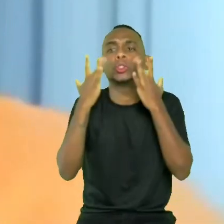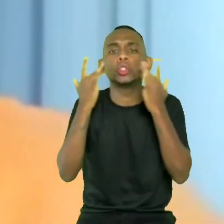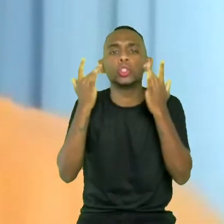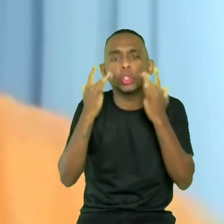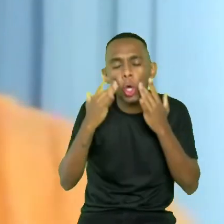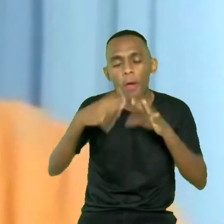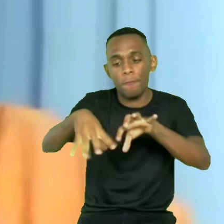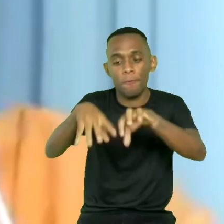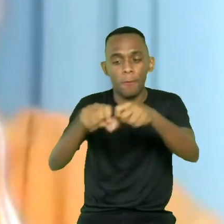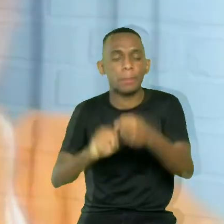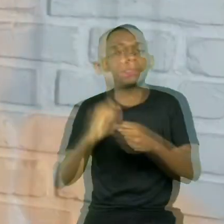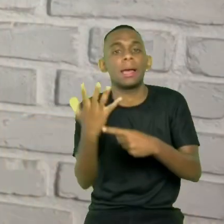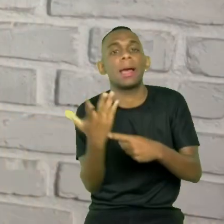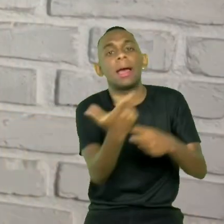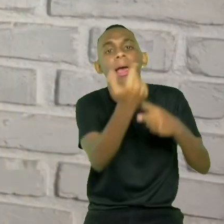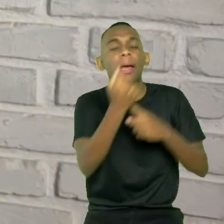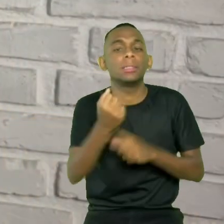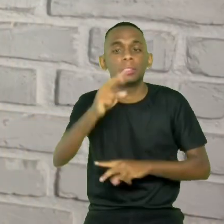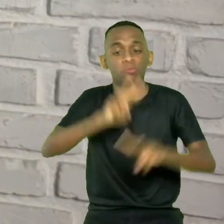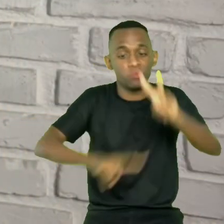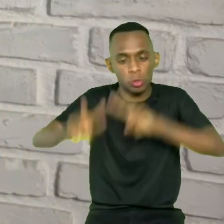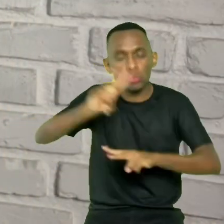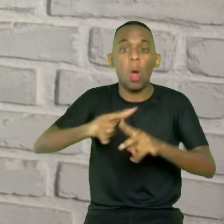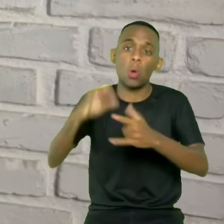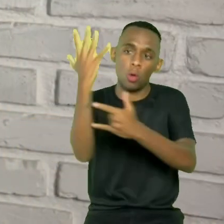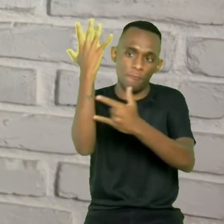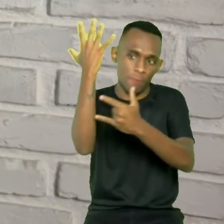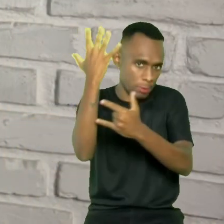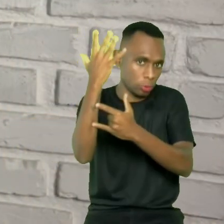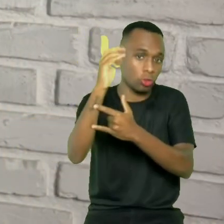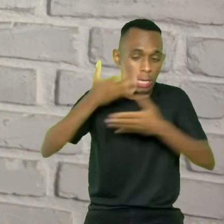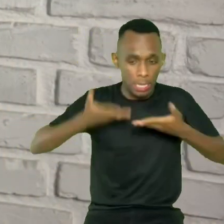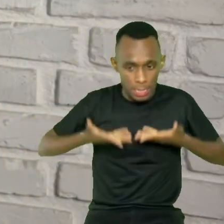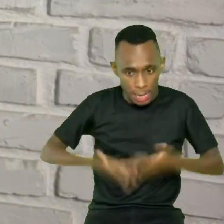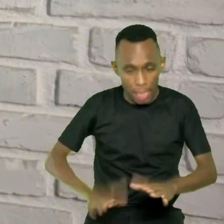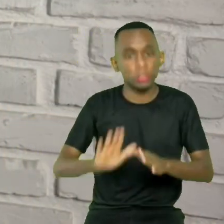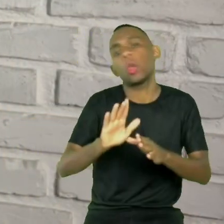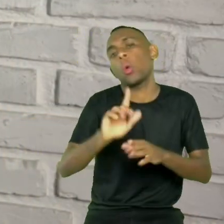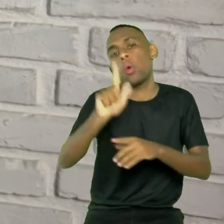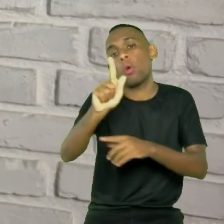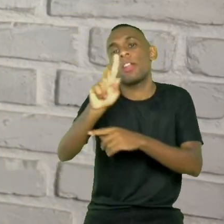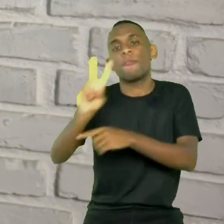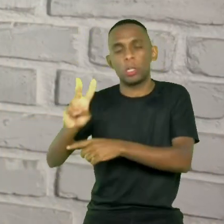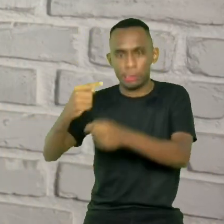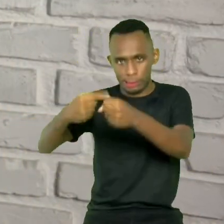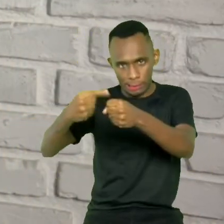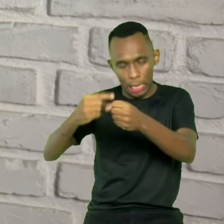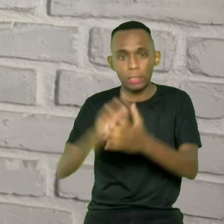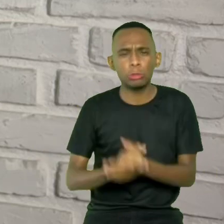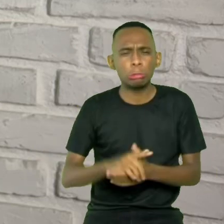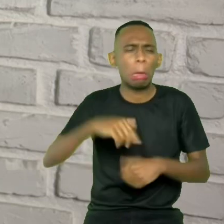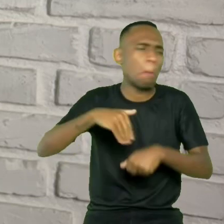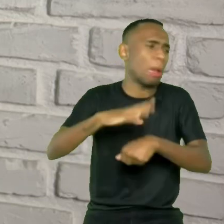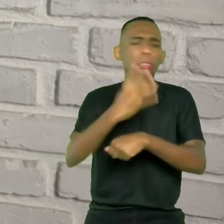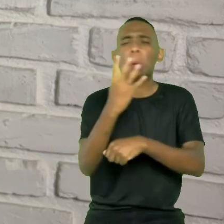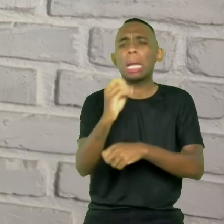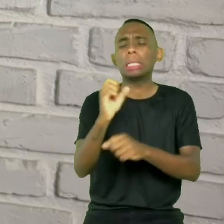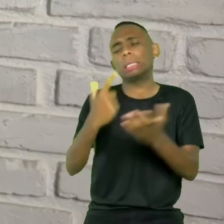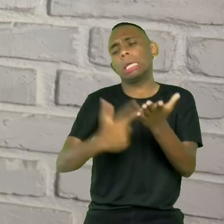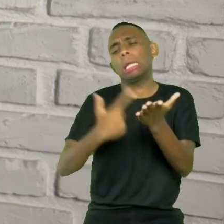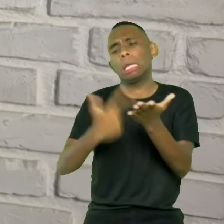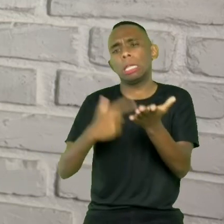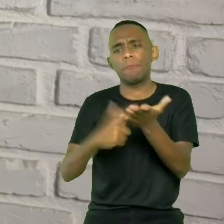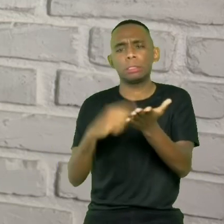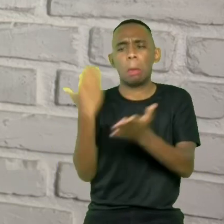artes visuais pela UFMG. Nasceu em Governador Valadares. Tem mais de 40 livros publicados de